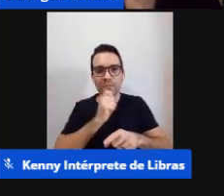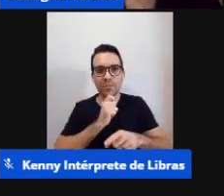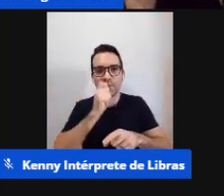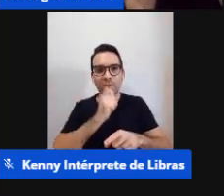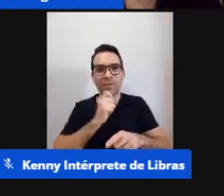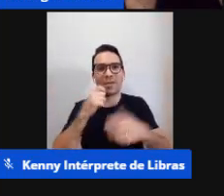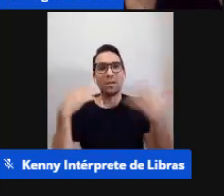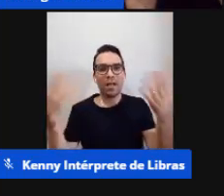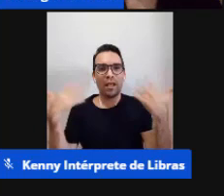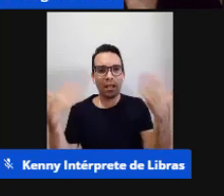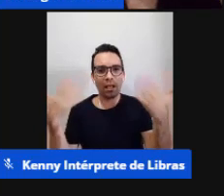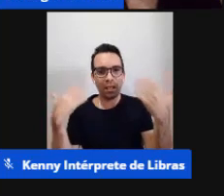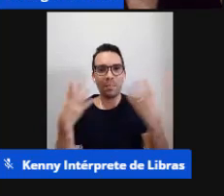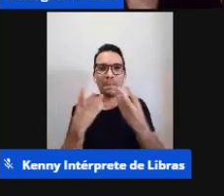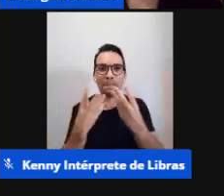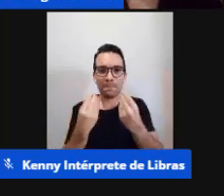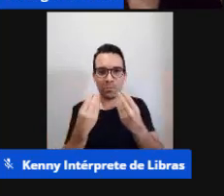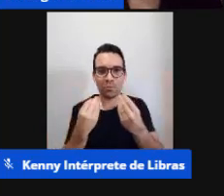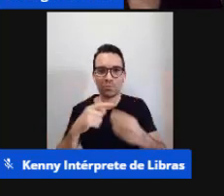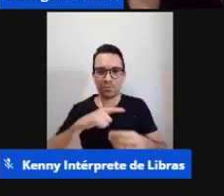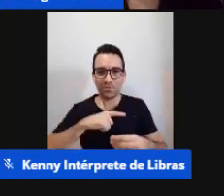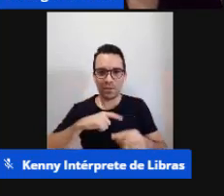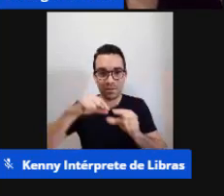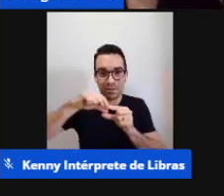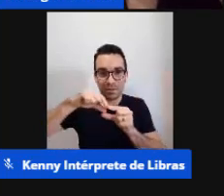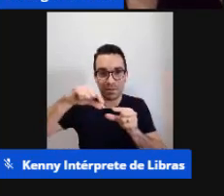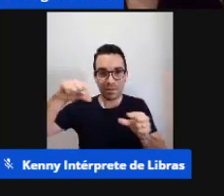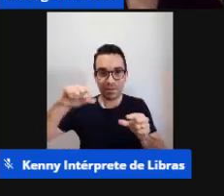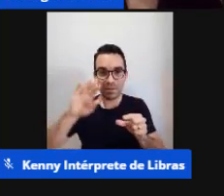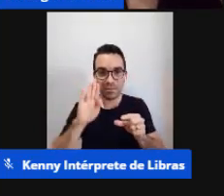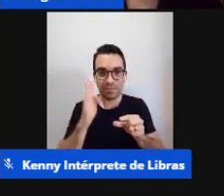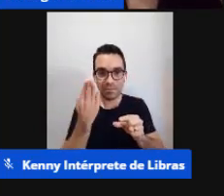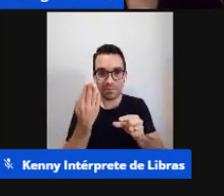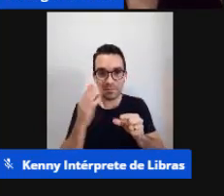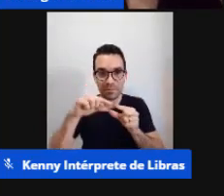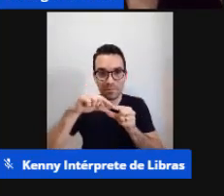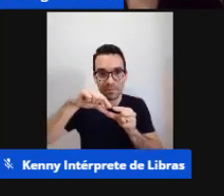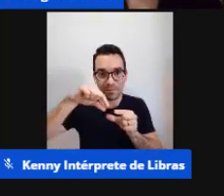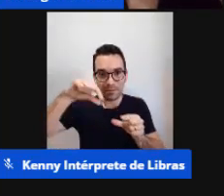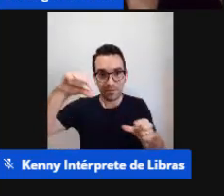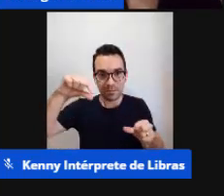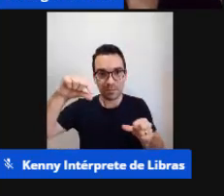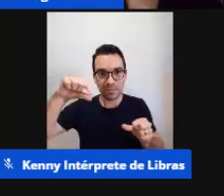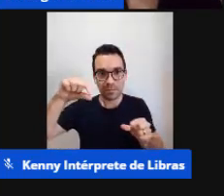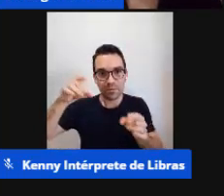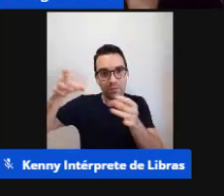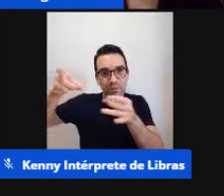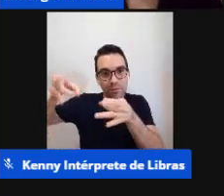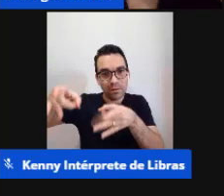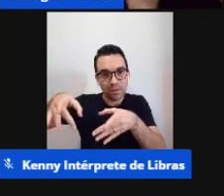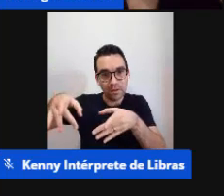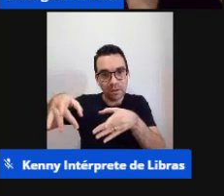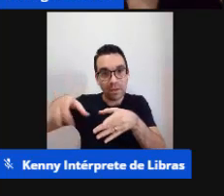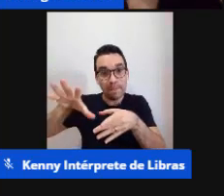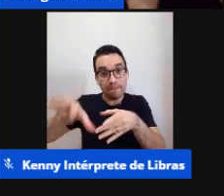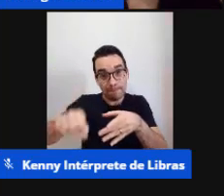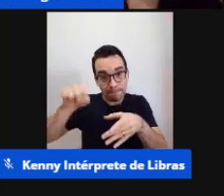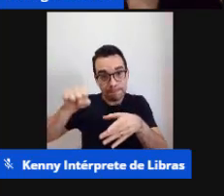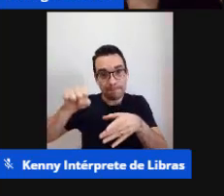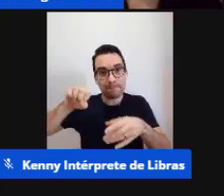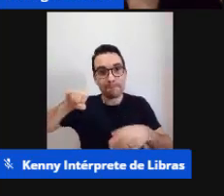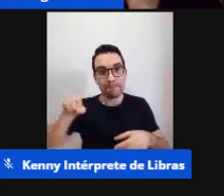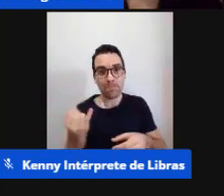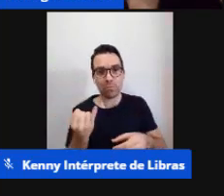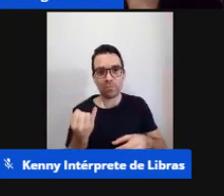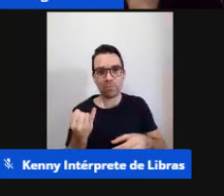calor, né? O pessoal tava chupando muito picolé, então pode guardar os palitinhos que a gente está utilizando. Eu pintei aqui com tinta guache, mas não